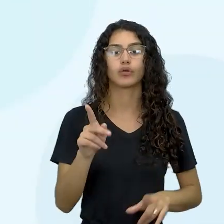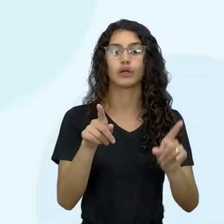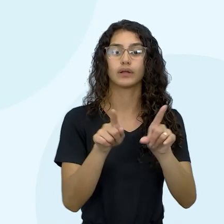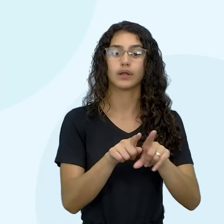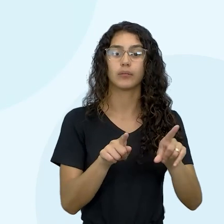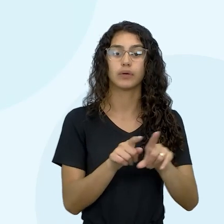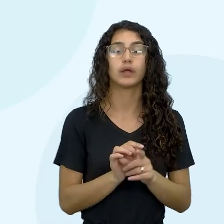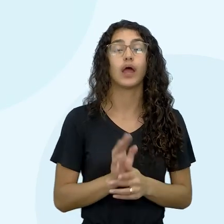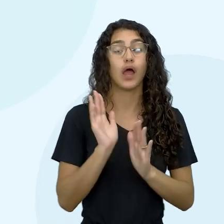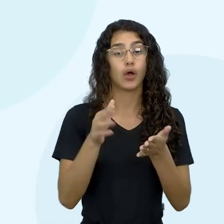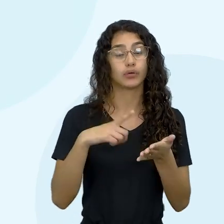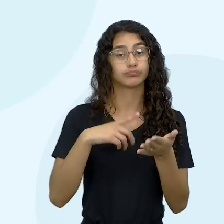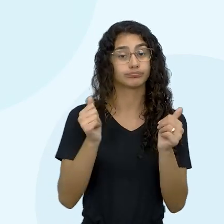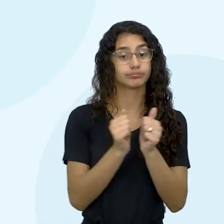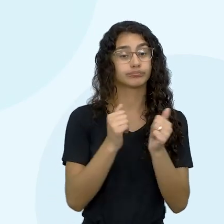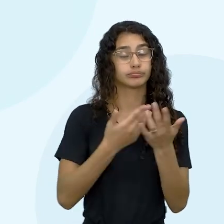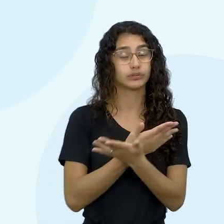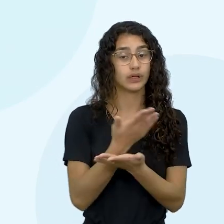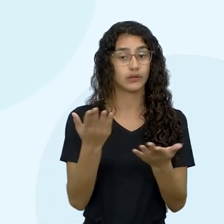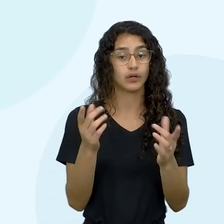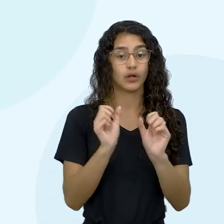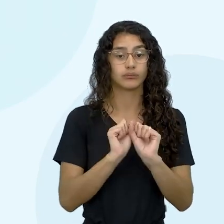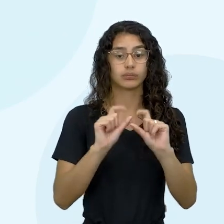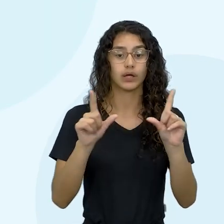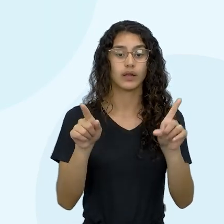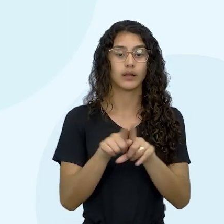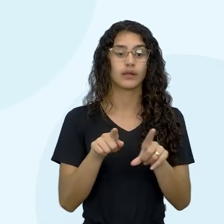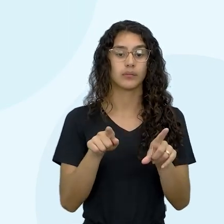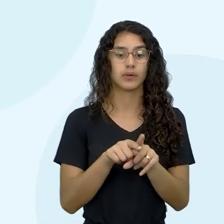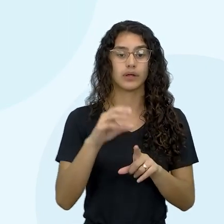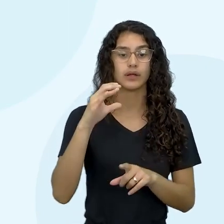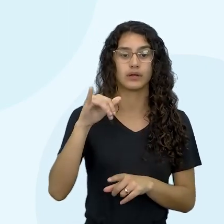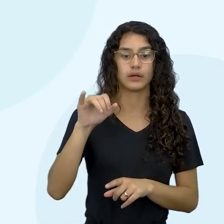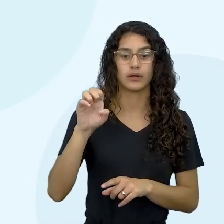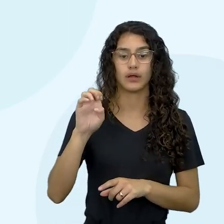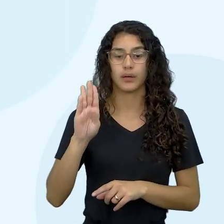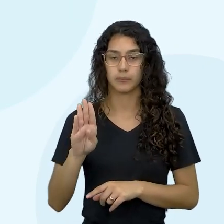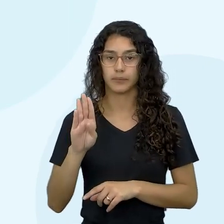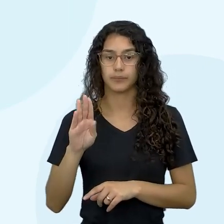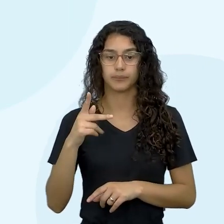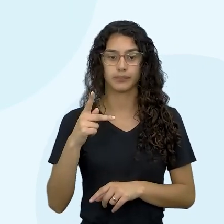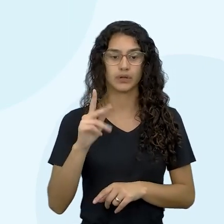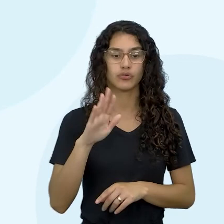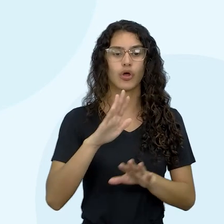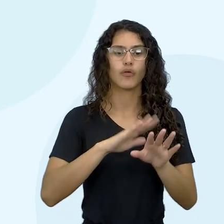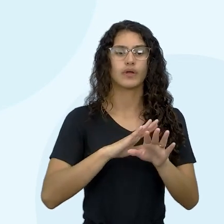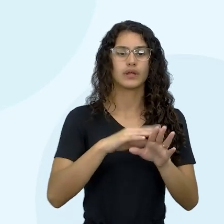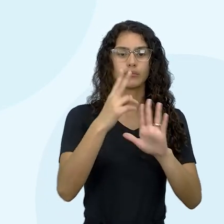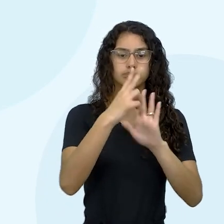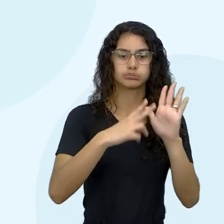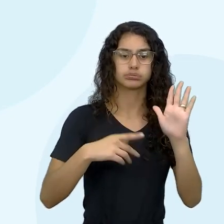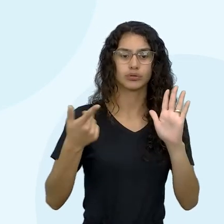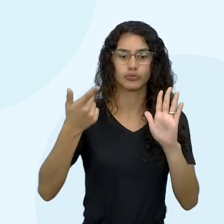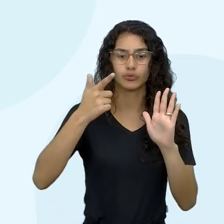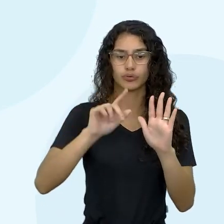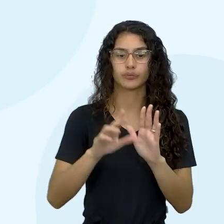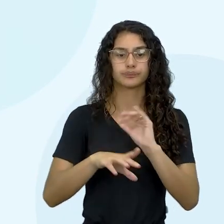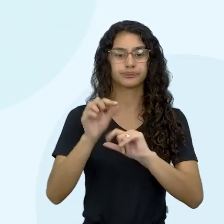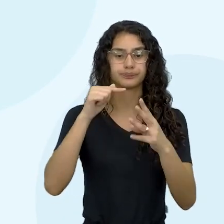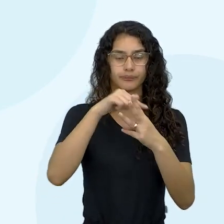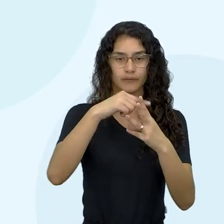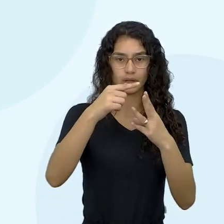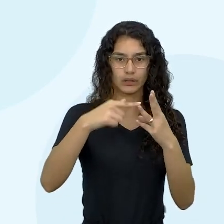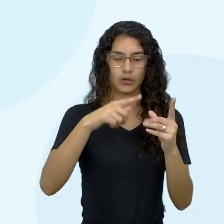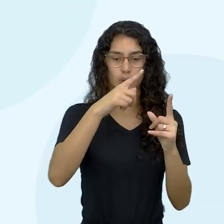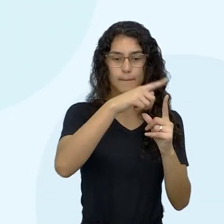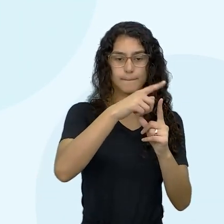a aula, então, tenho agora com vocês, que eu vou deixar agora com vocês do CIEB. Então, eu vou só fazer a leitura de novo. Escolha 3